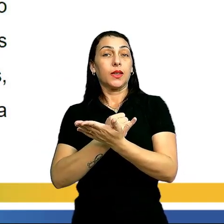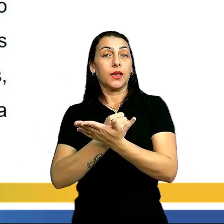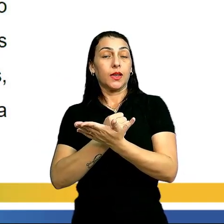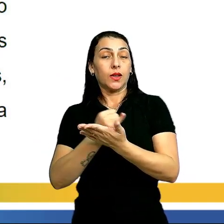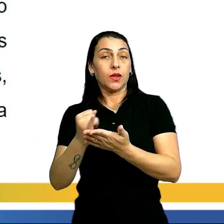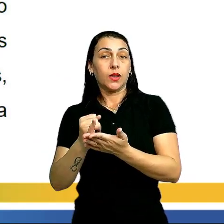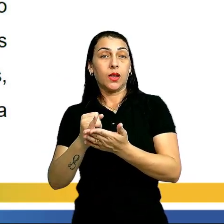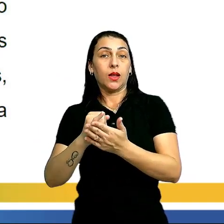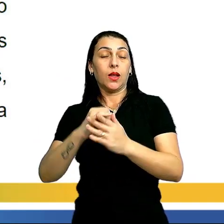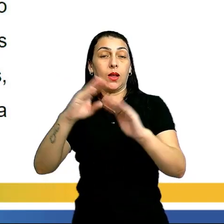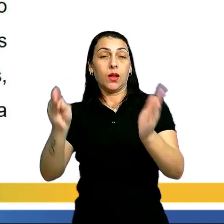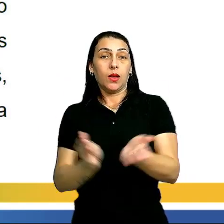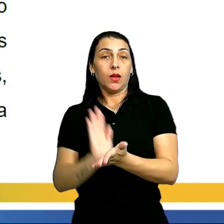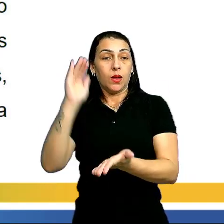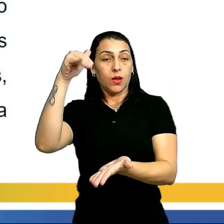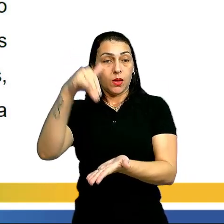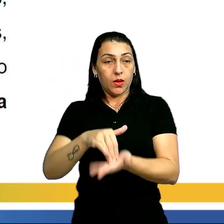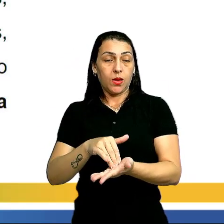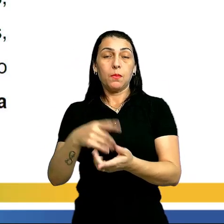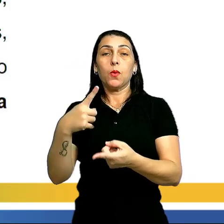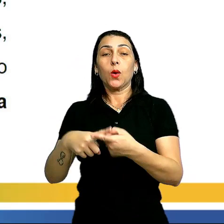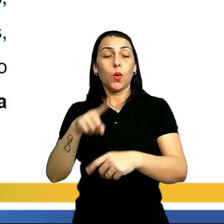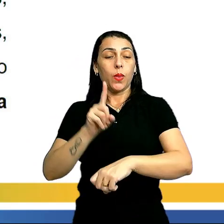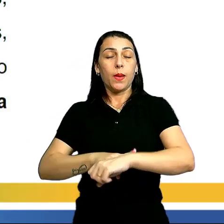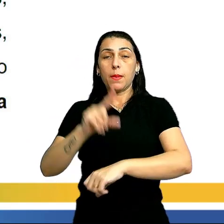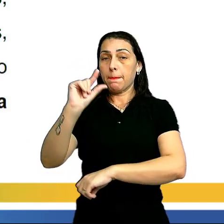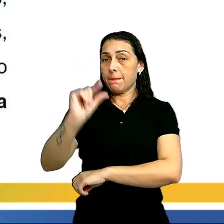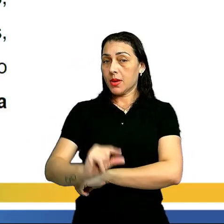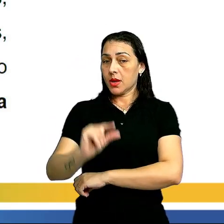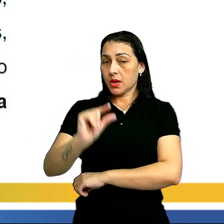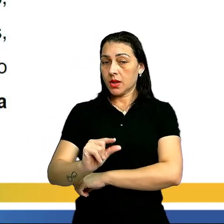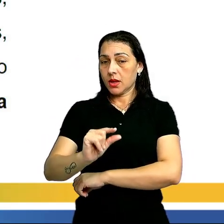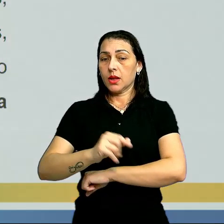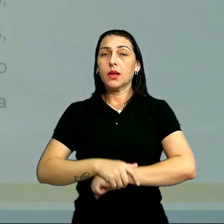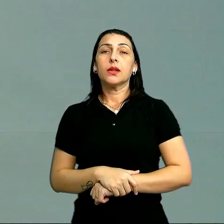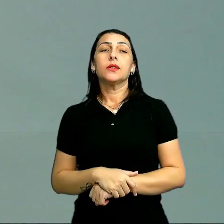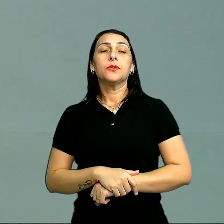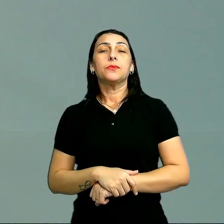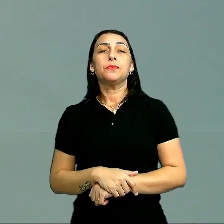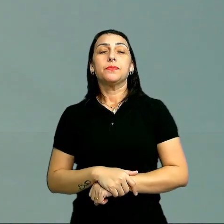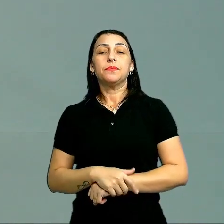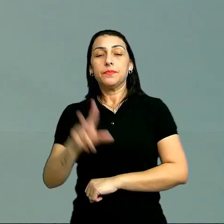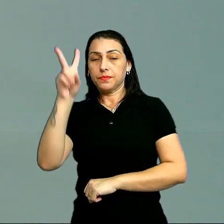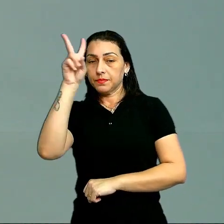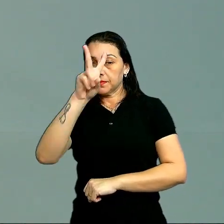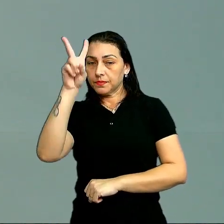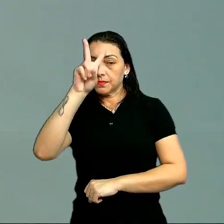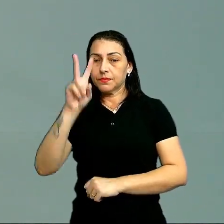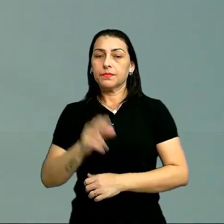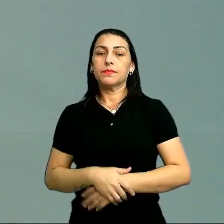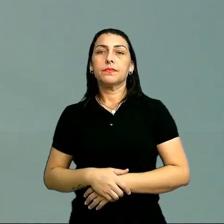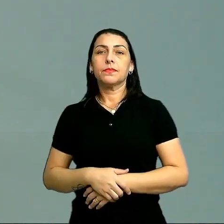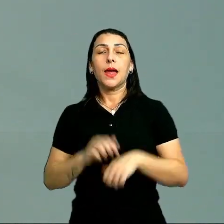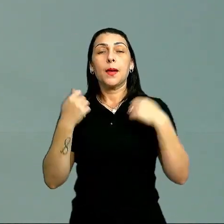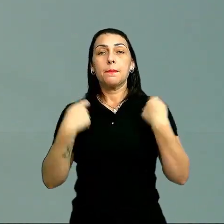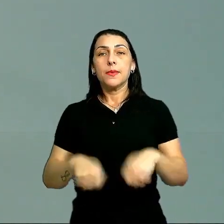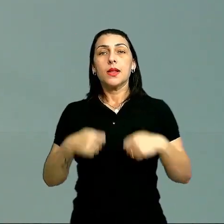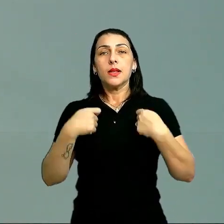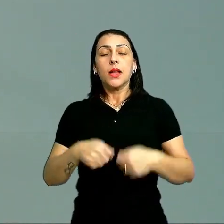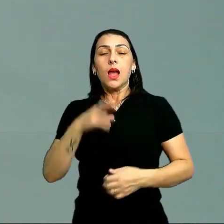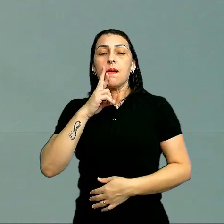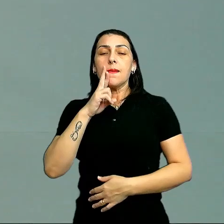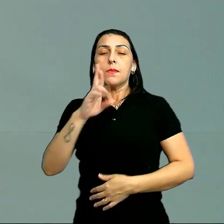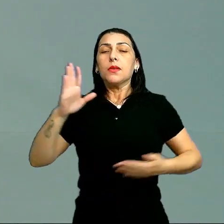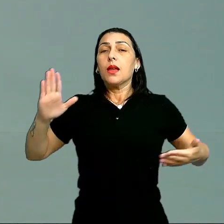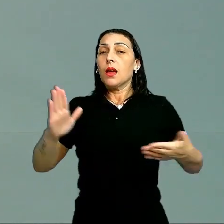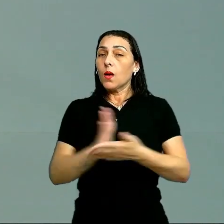nossa conclusão, porque o nosso tempo é curto, como eu já disse 1000 vezes. E aí lembrando que na nossa conclusão nós precisamos